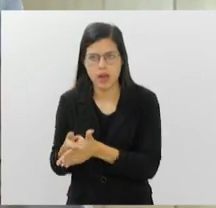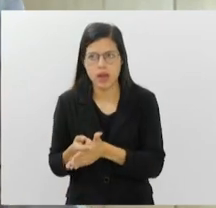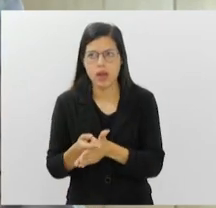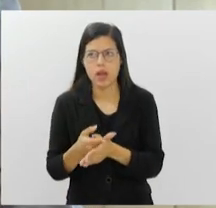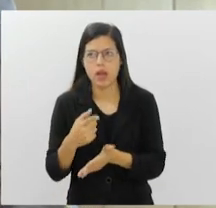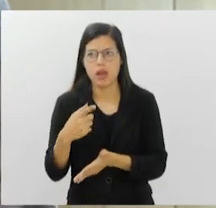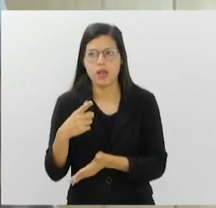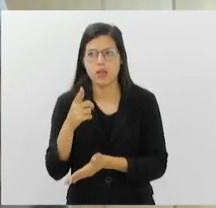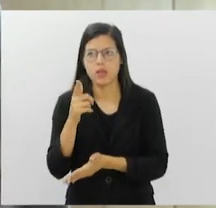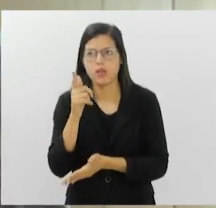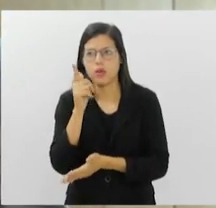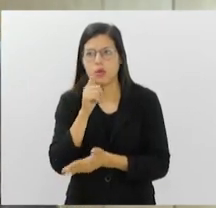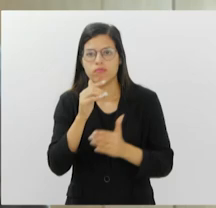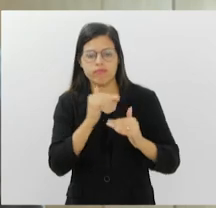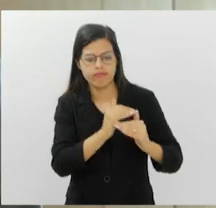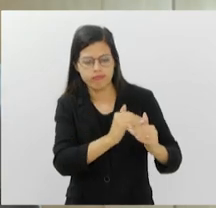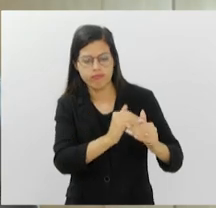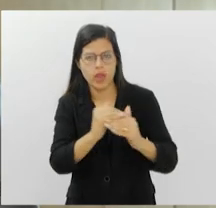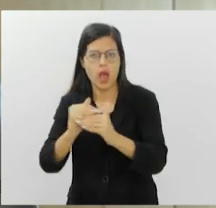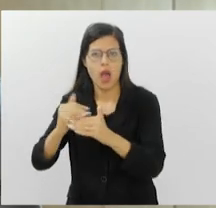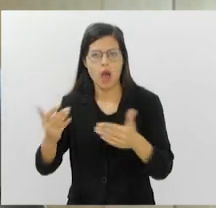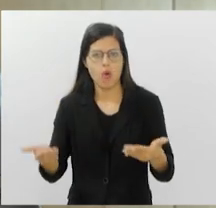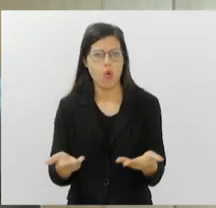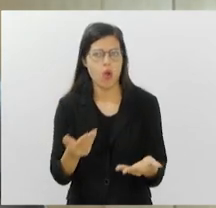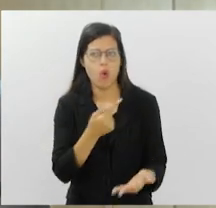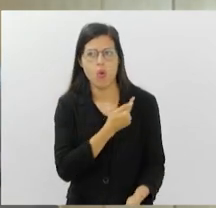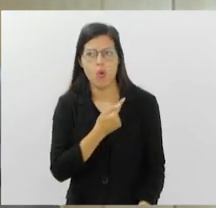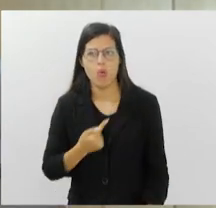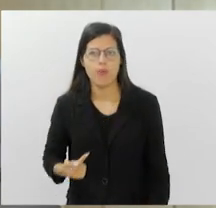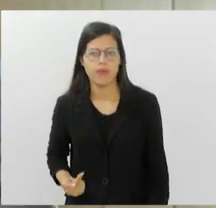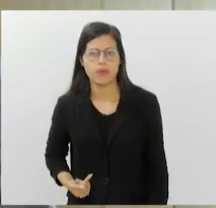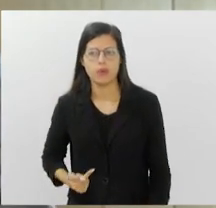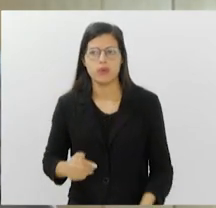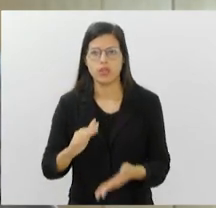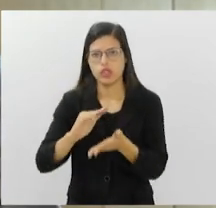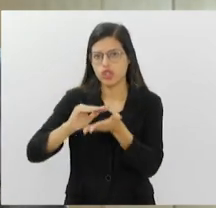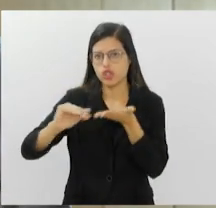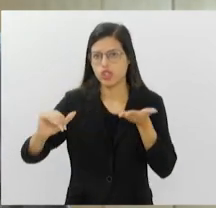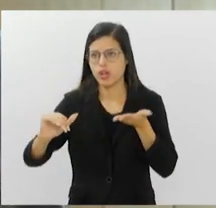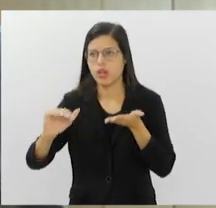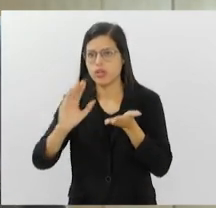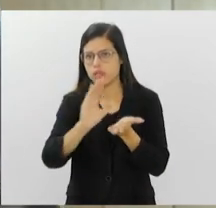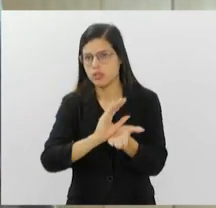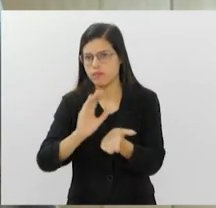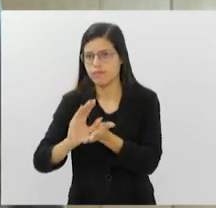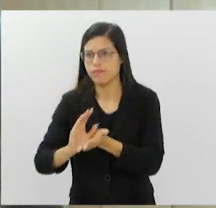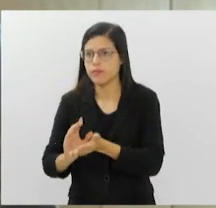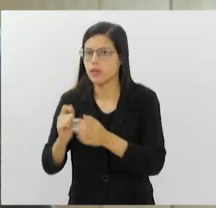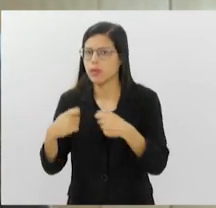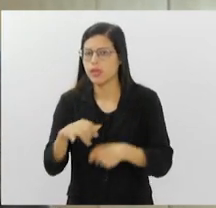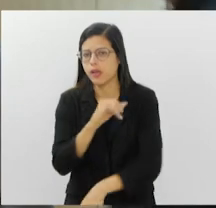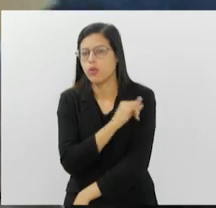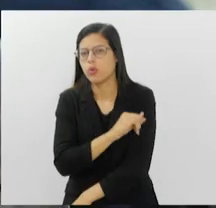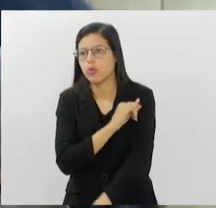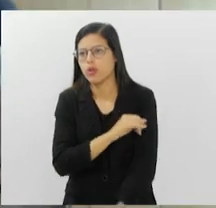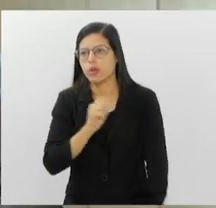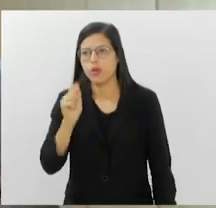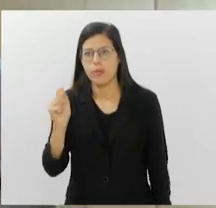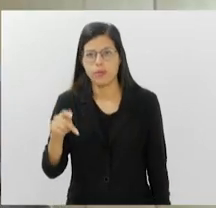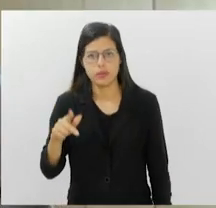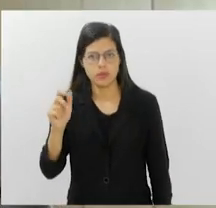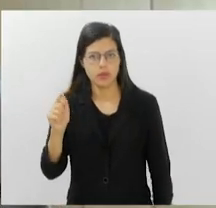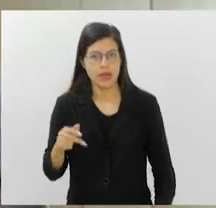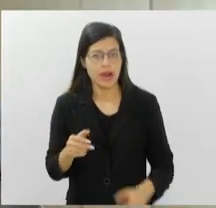equilíbrio atuarial. Infelizmente, agora o governador está tirando parte desses recursos que deveriam ficar aplicados no Rio Previdência para garantir